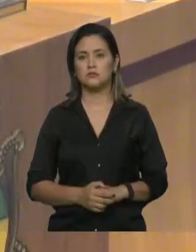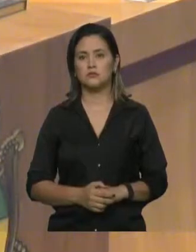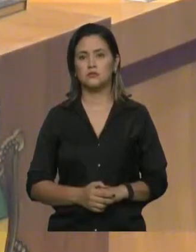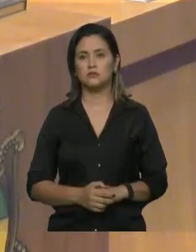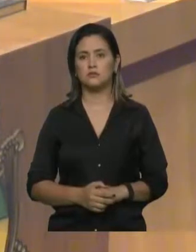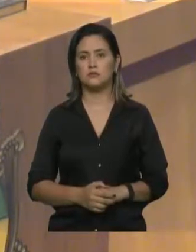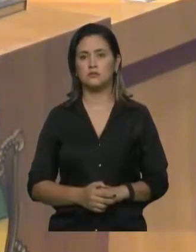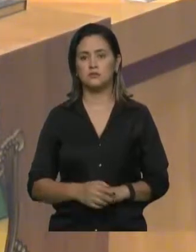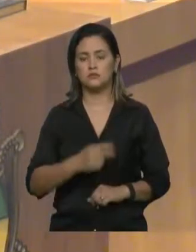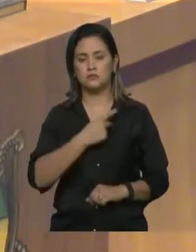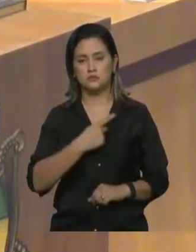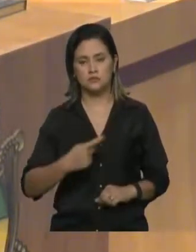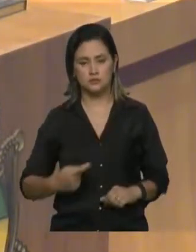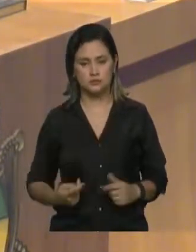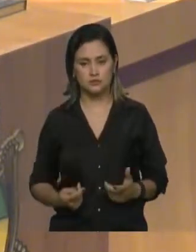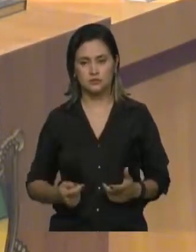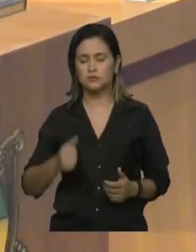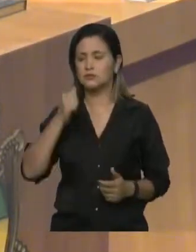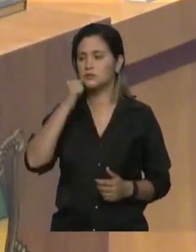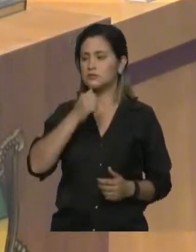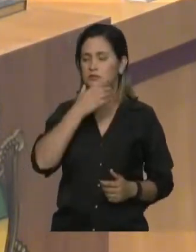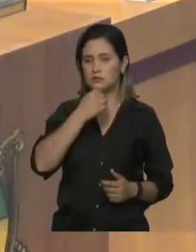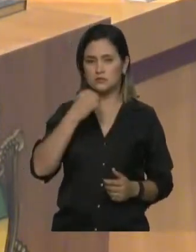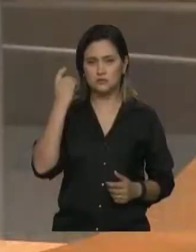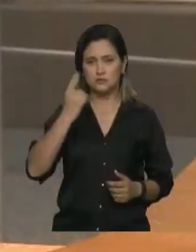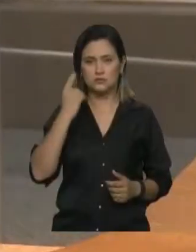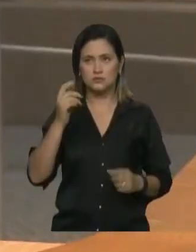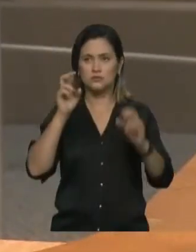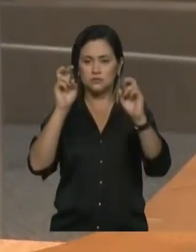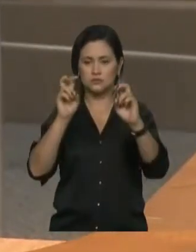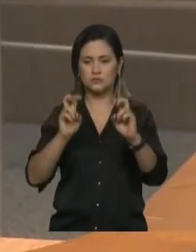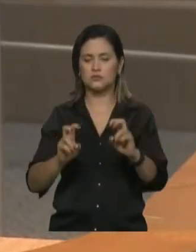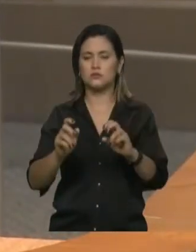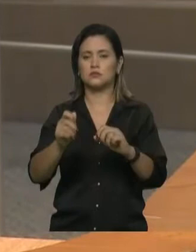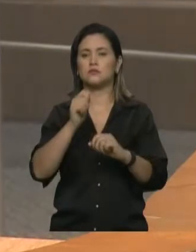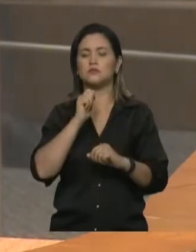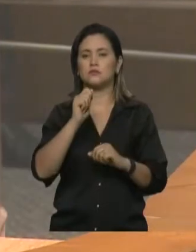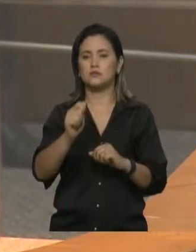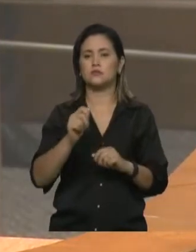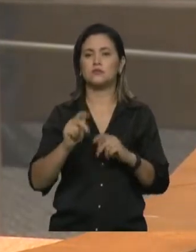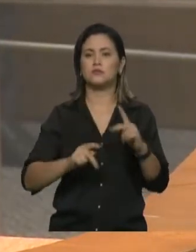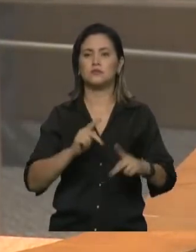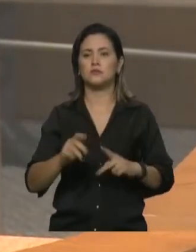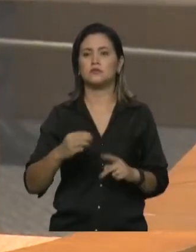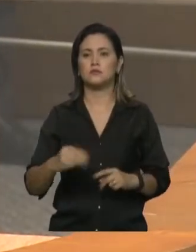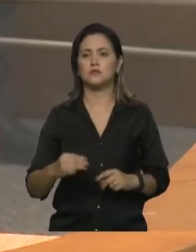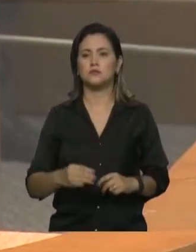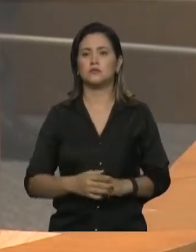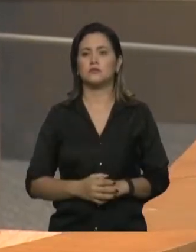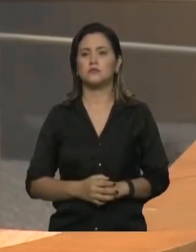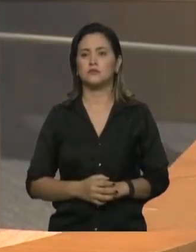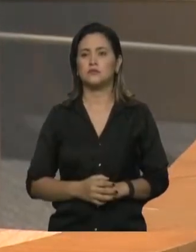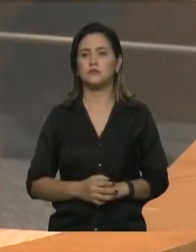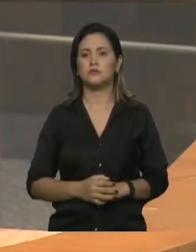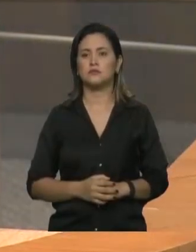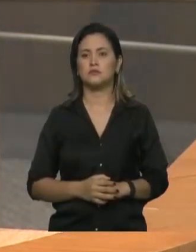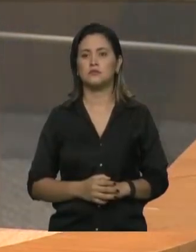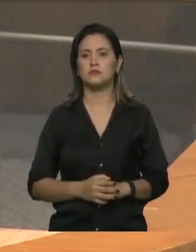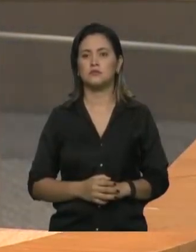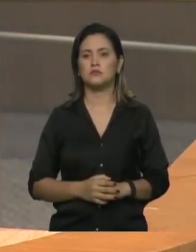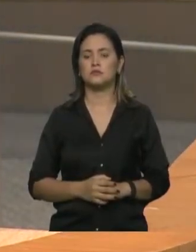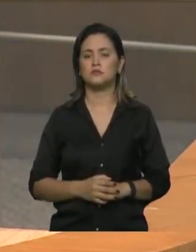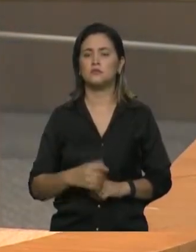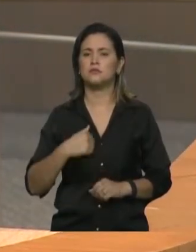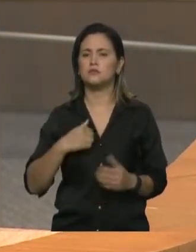Senhor presidente, senhoras e senhores deputados, galeria, imprensa, povo do Maranhão. Senhor presidente, pedi o tempo da liderança